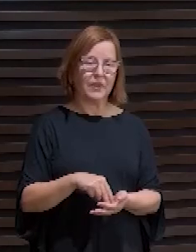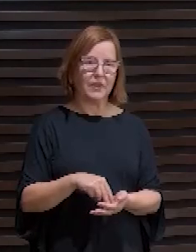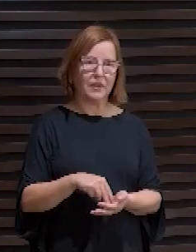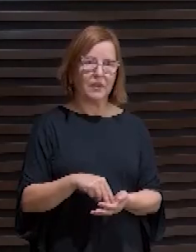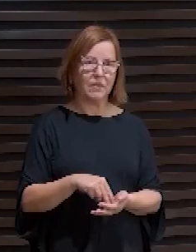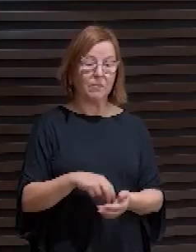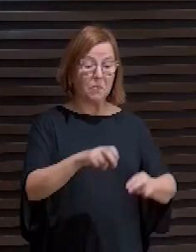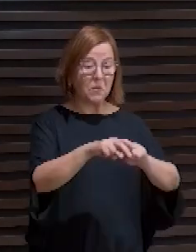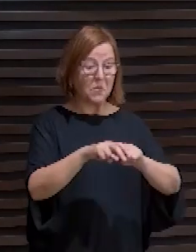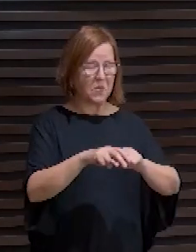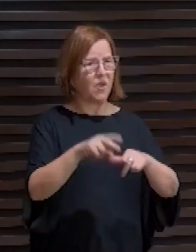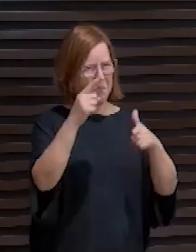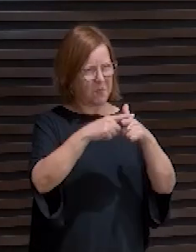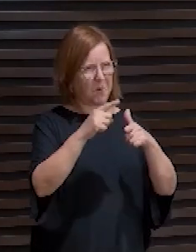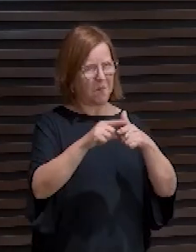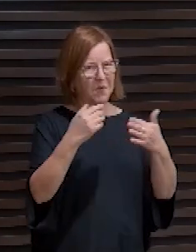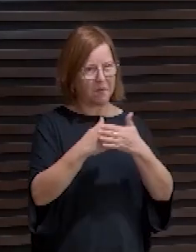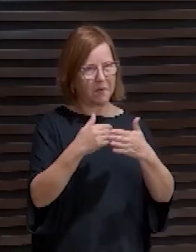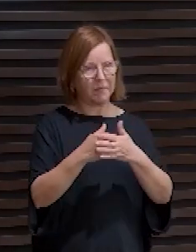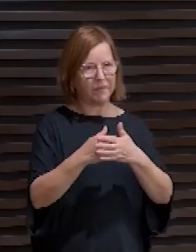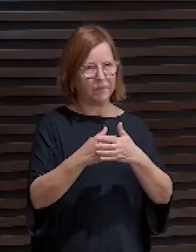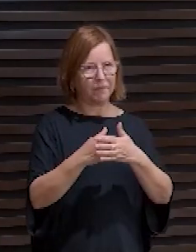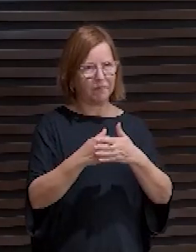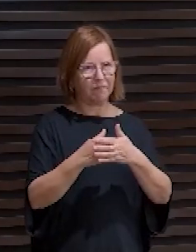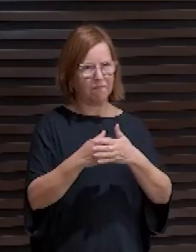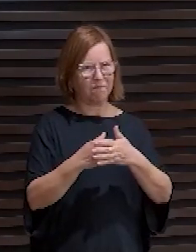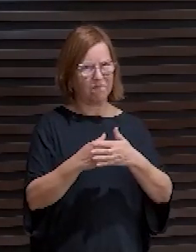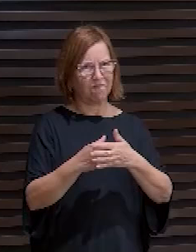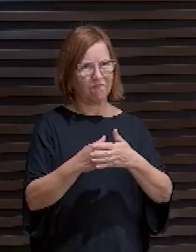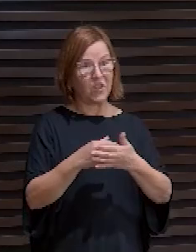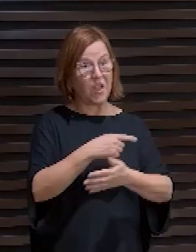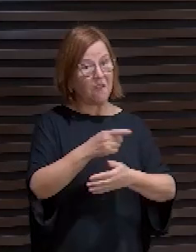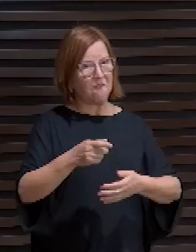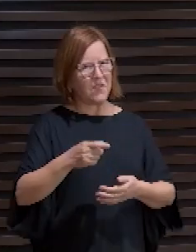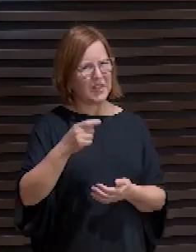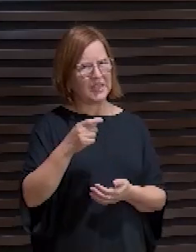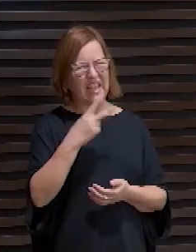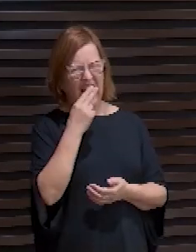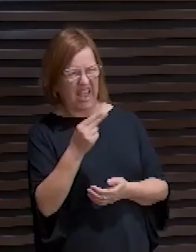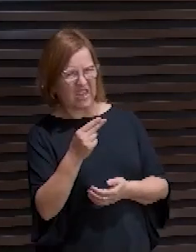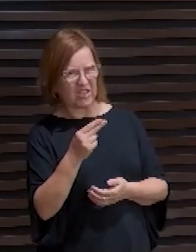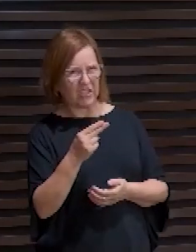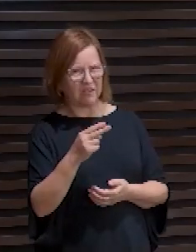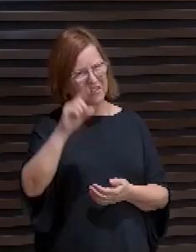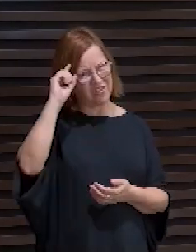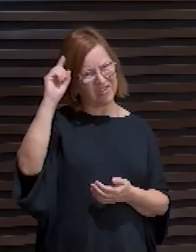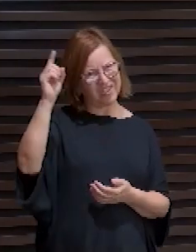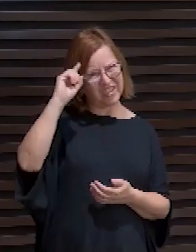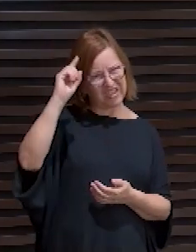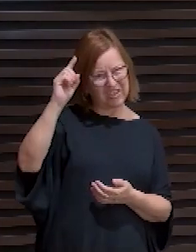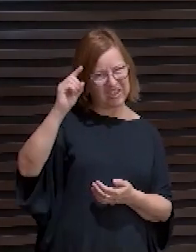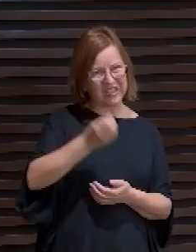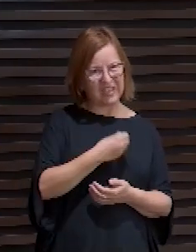aproximando? Será que no dia a dia da vida cristã havia fidelidade